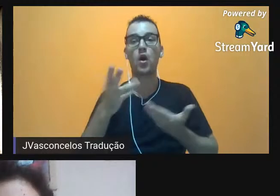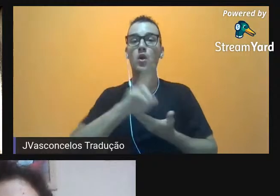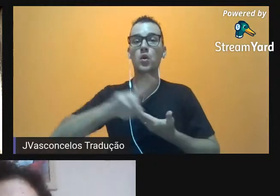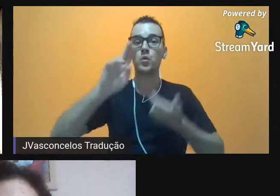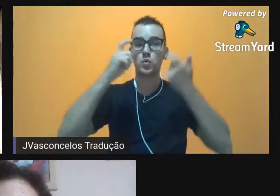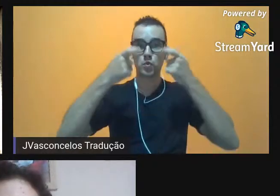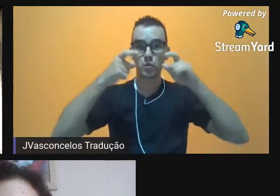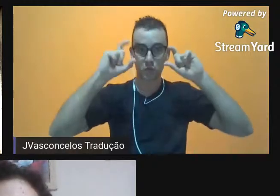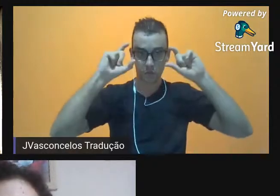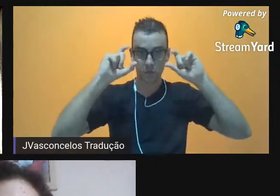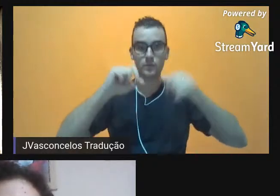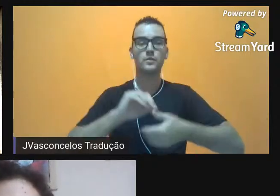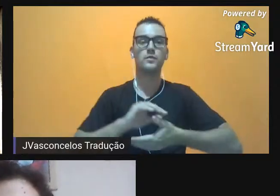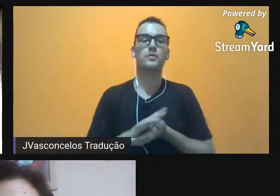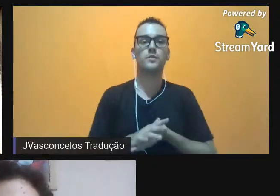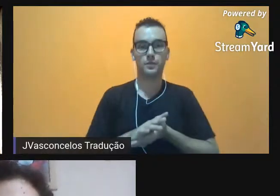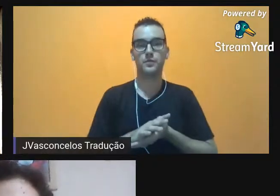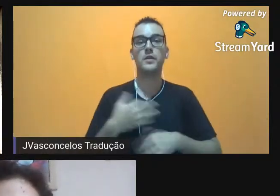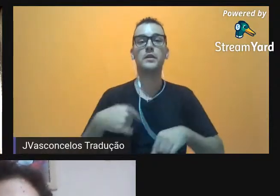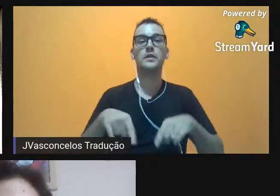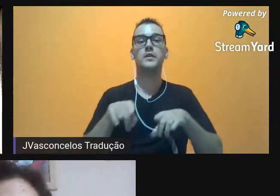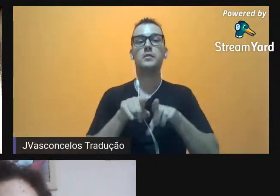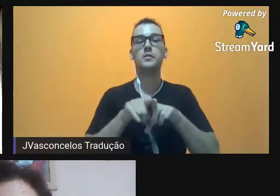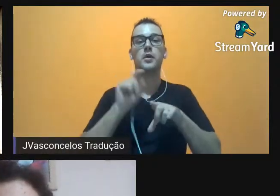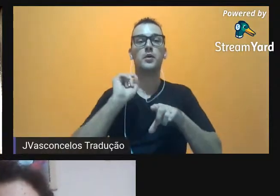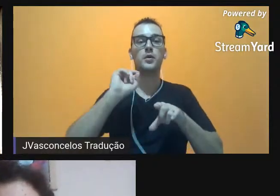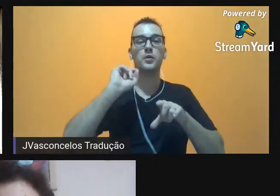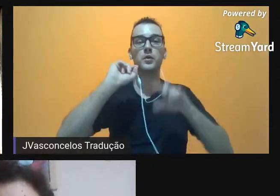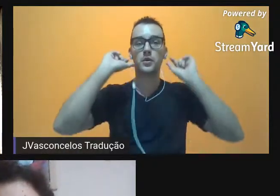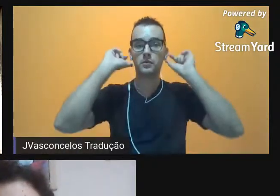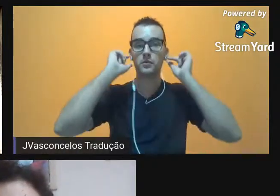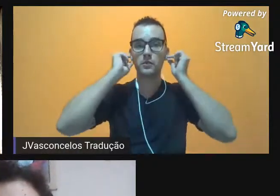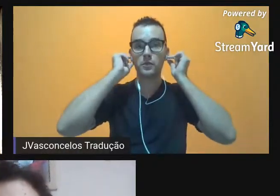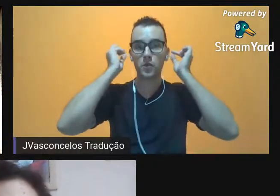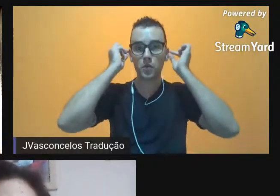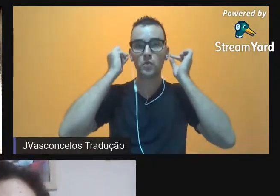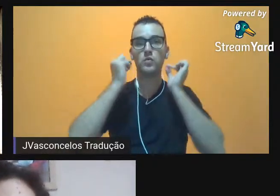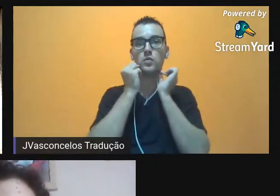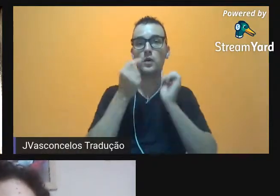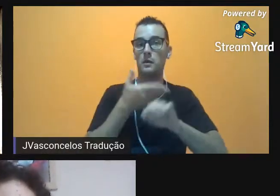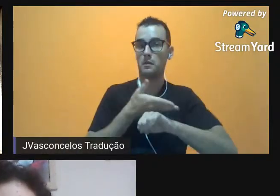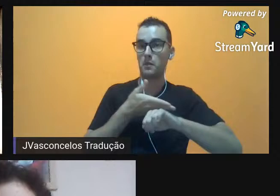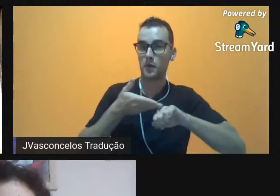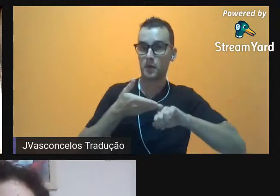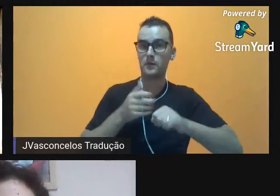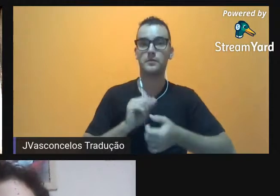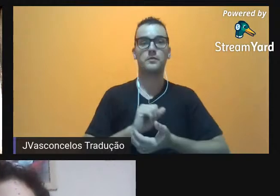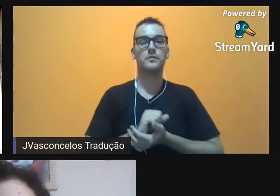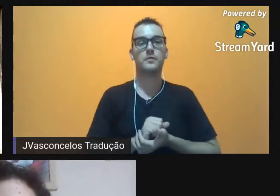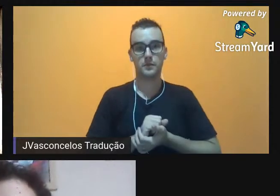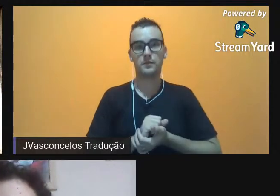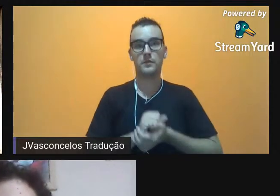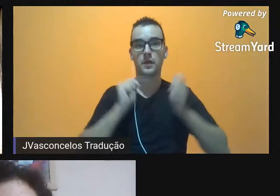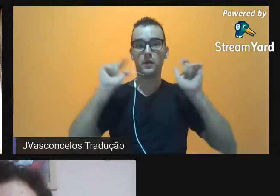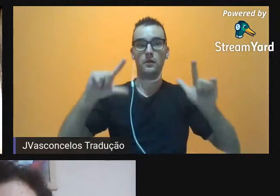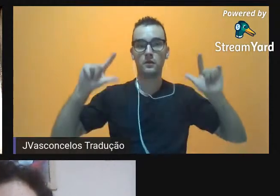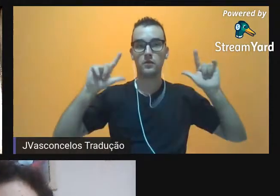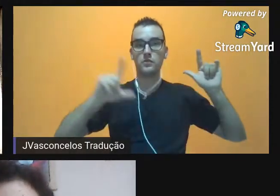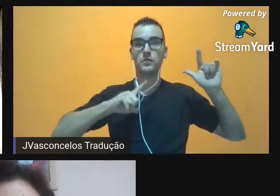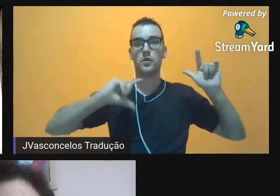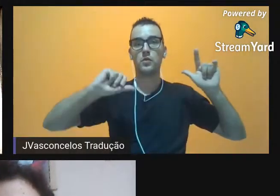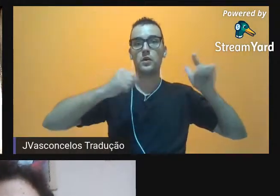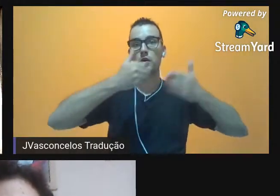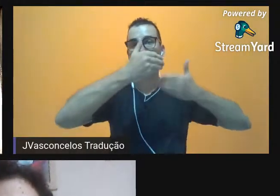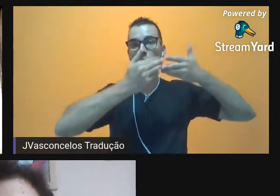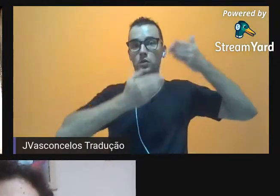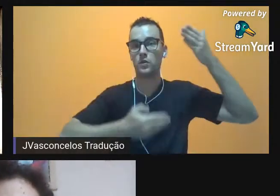óculos, uso também uma argola e fone branco. Ao meu fundo eu tenho uma parede